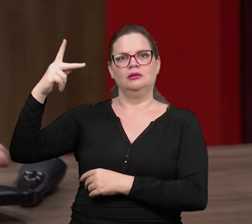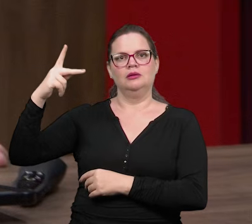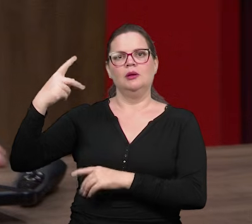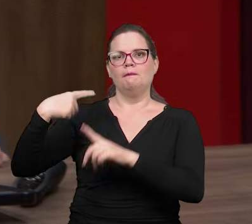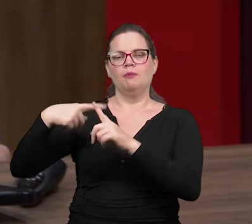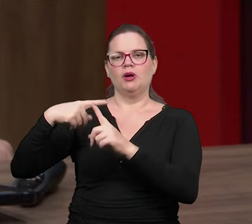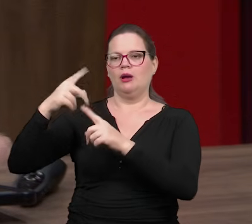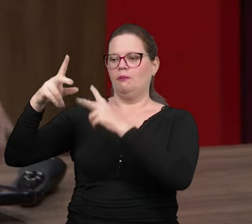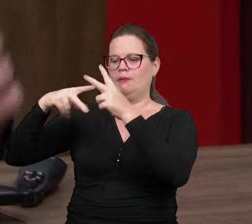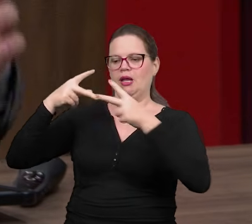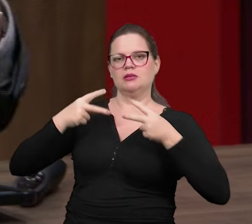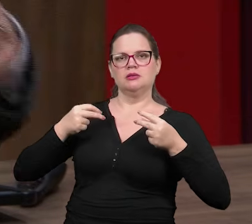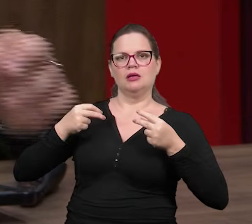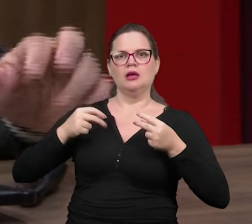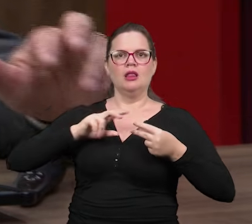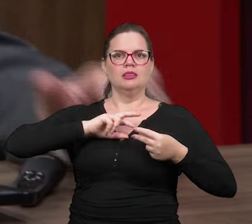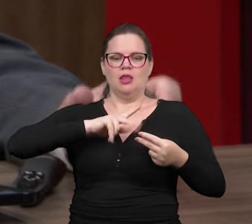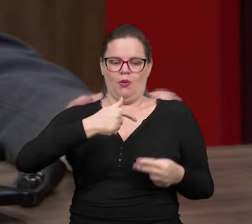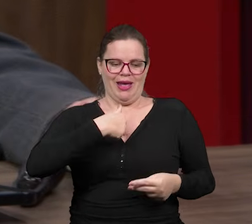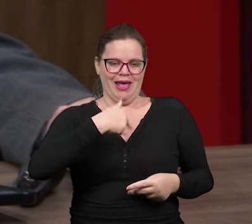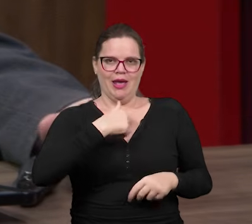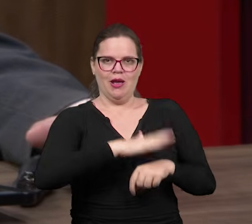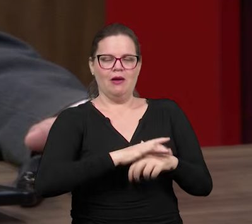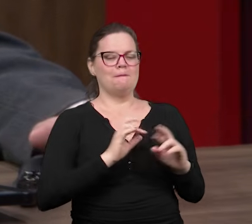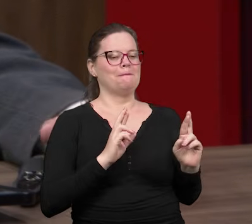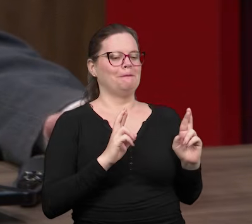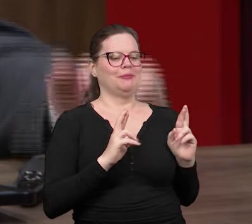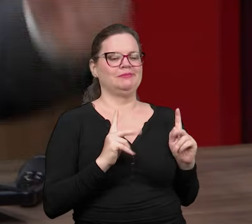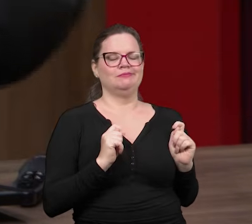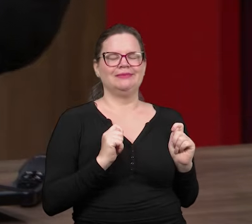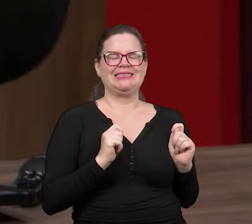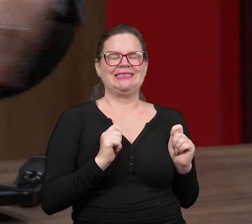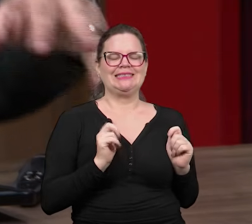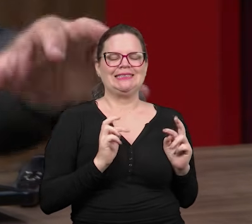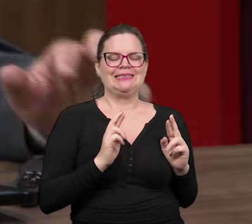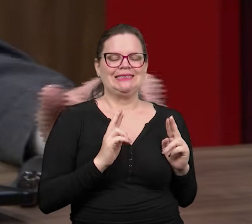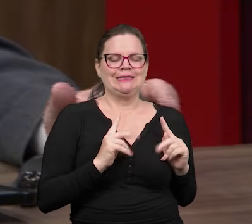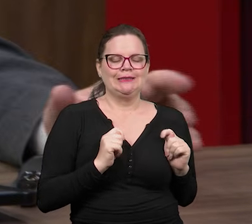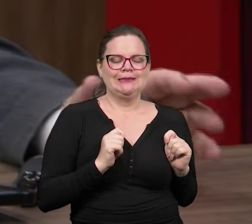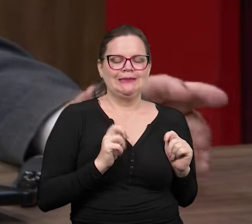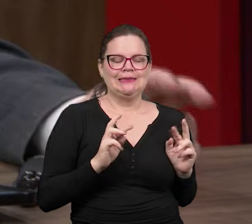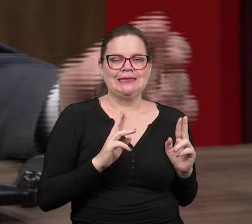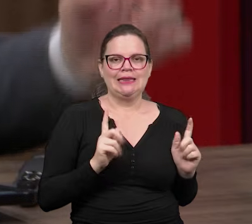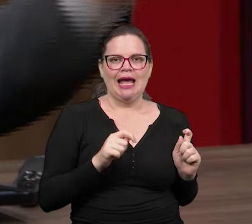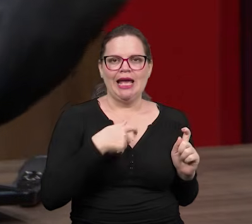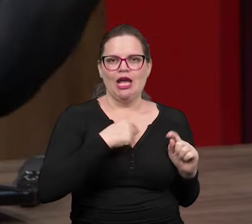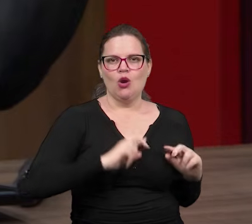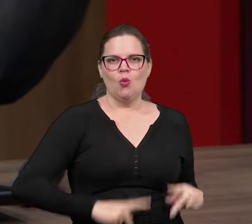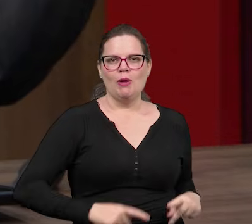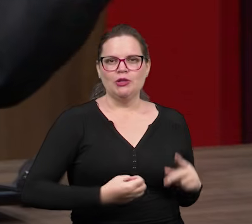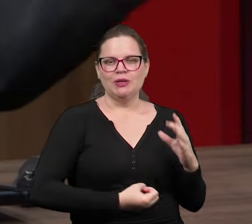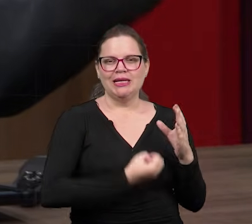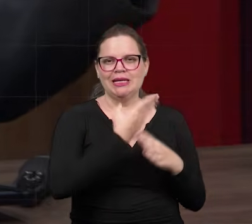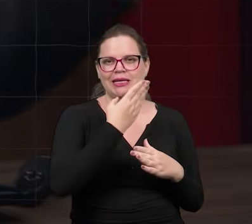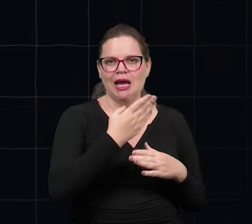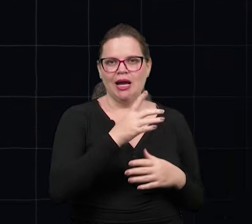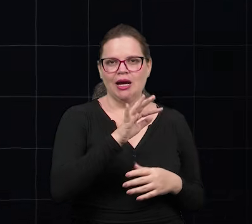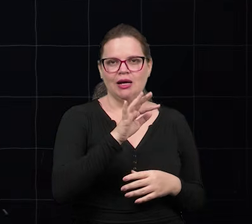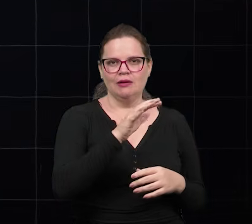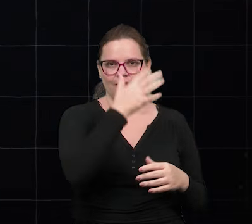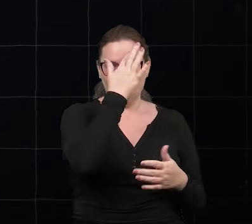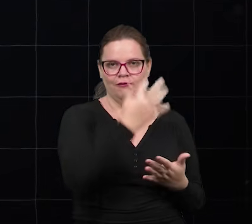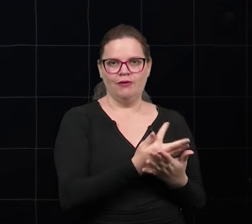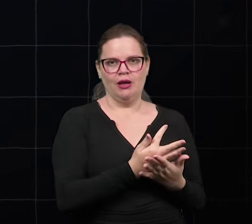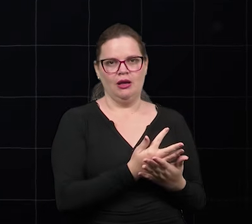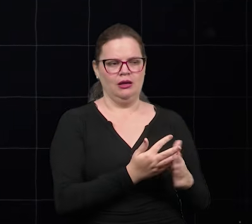declaratórios do homem, né? Eu vou produzir, eu sou um homem de fé, eu vou produzir... Não existe. Porque a palavra diz o seguinte, pela